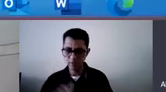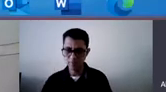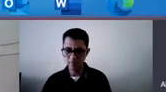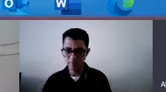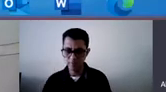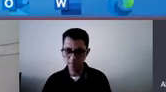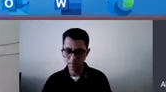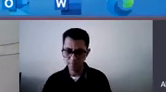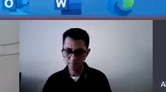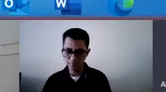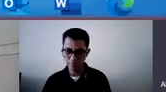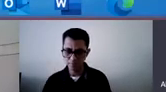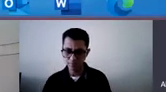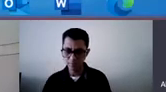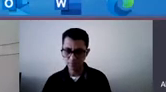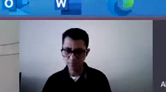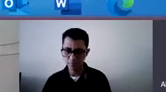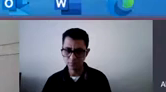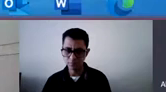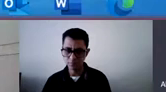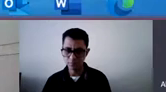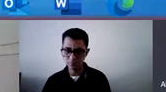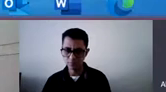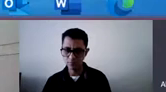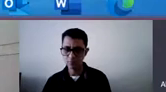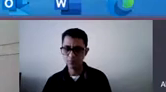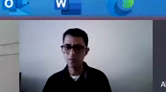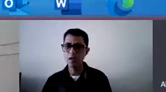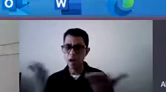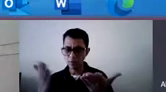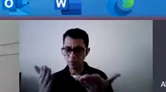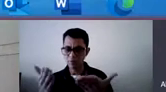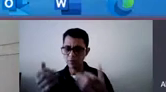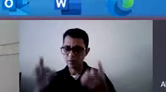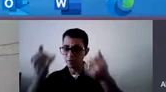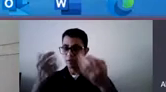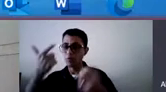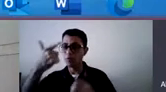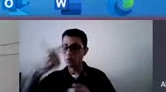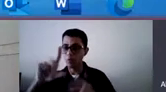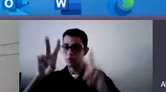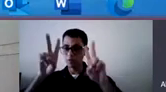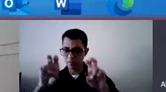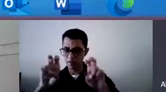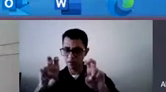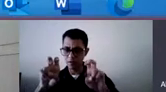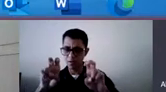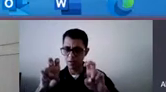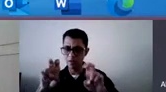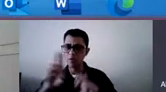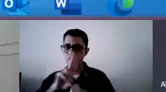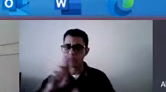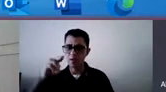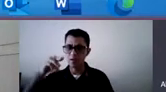aí vamos lá. Aí a gente vai falar de uma outra macro competência, que é a